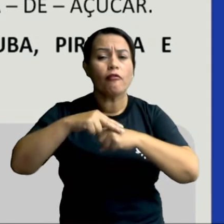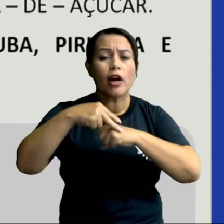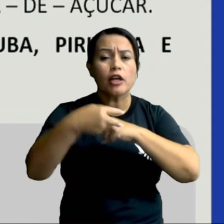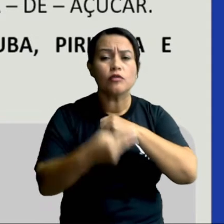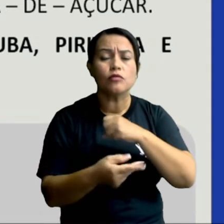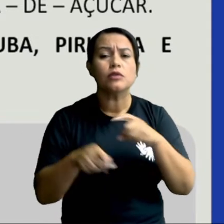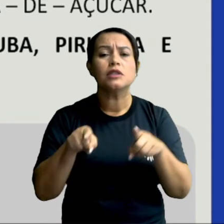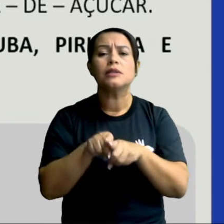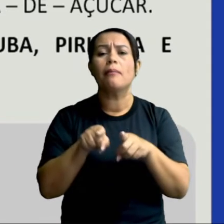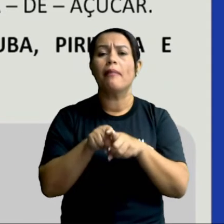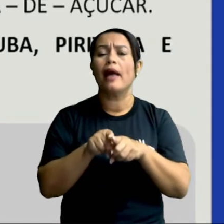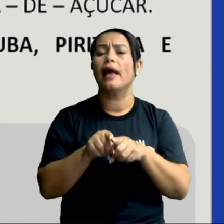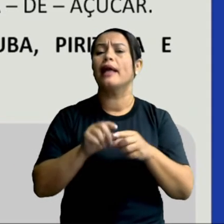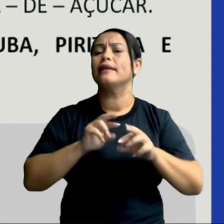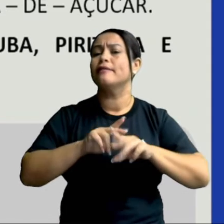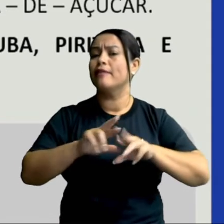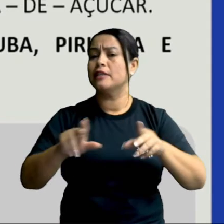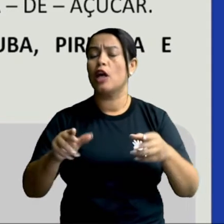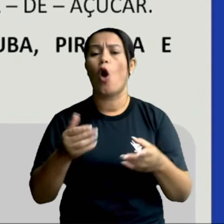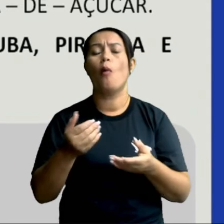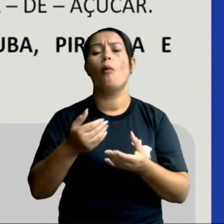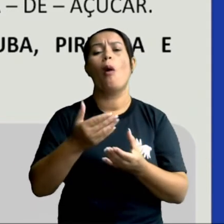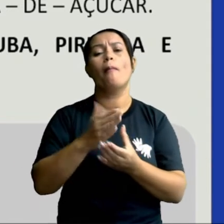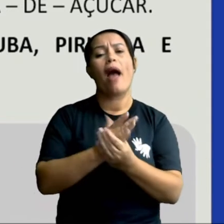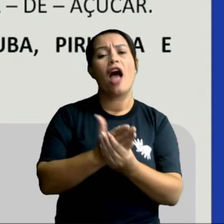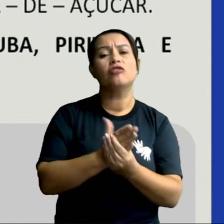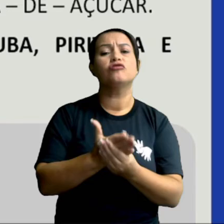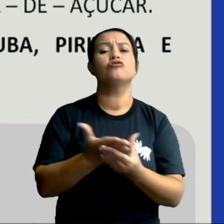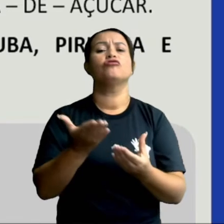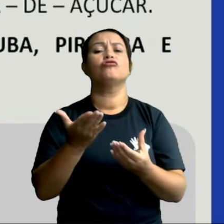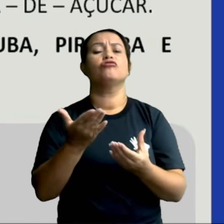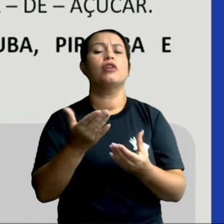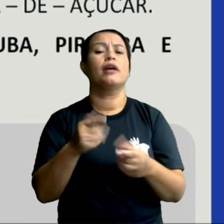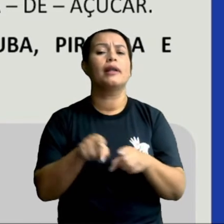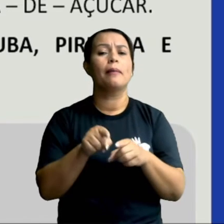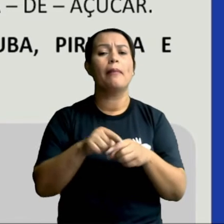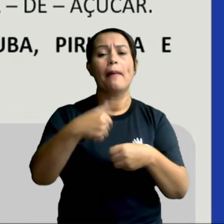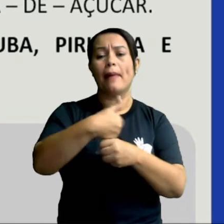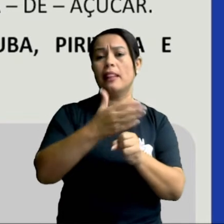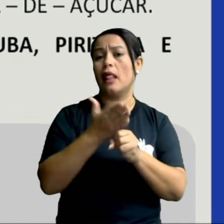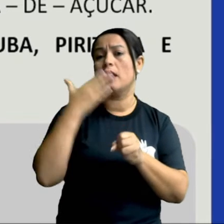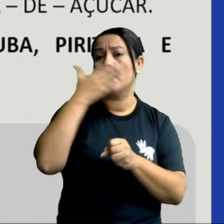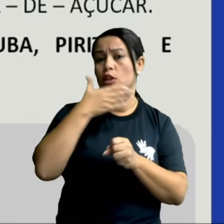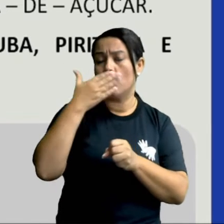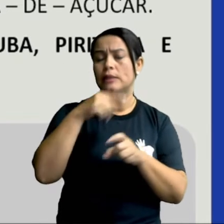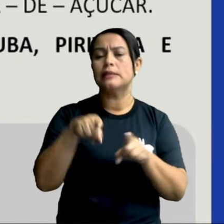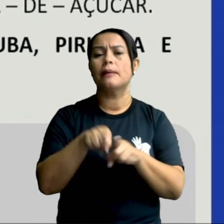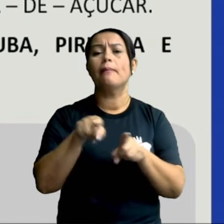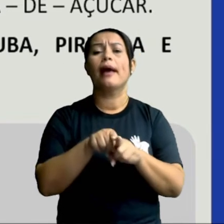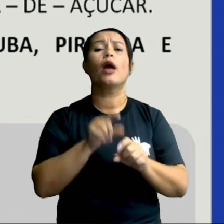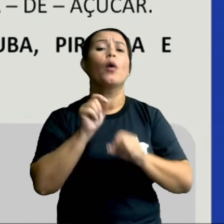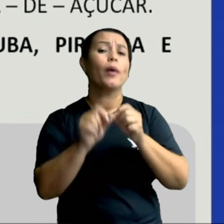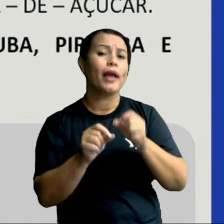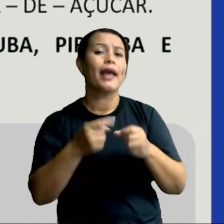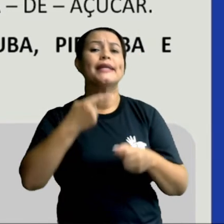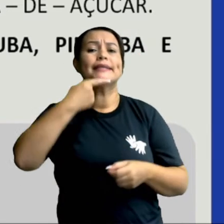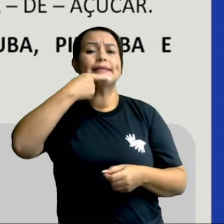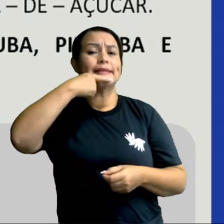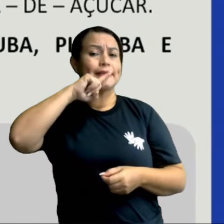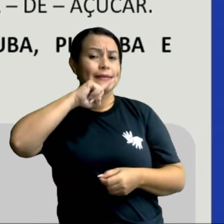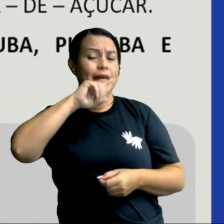de tuberosas como macaxeira, mandioca e batata doce, além da